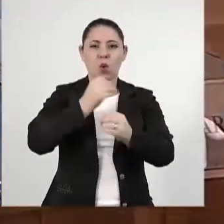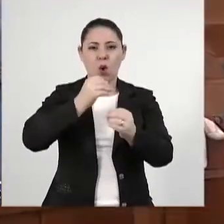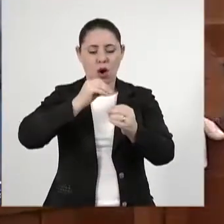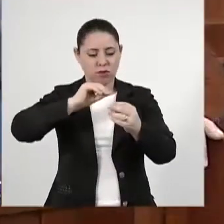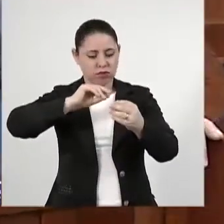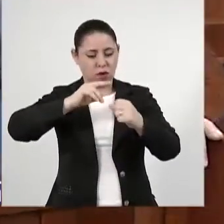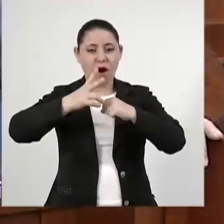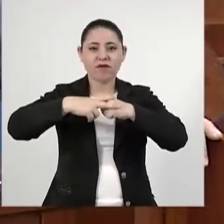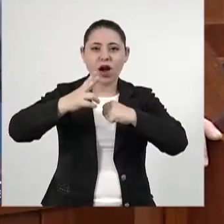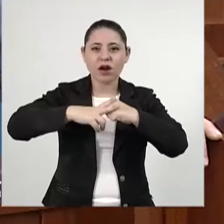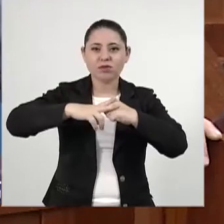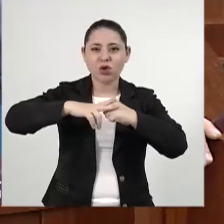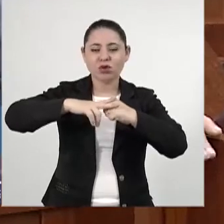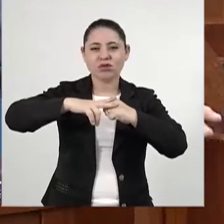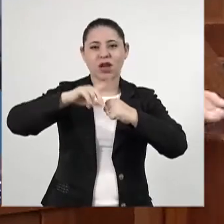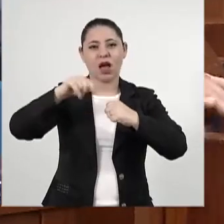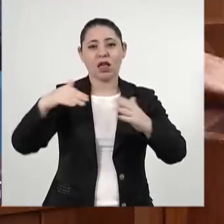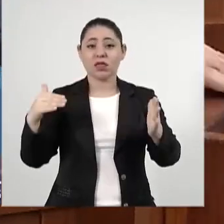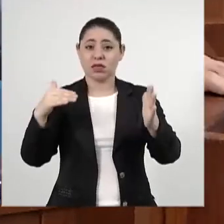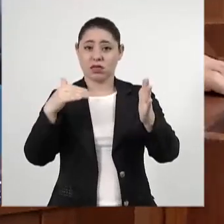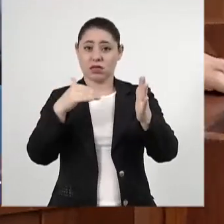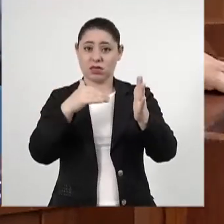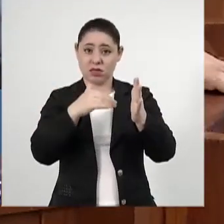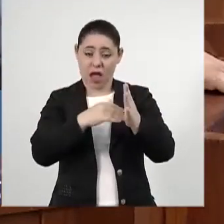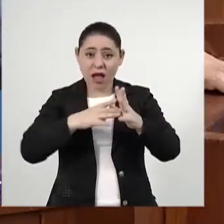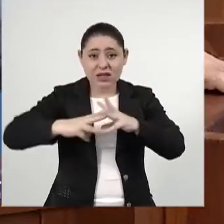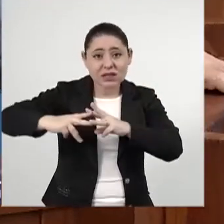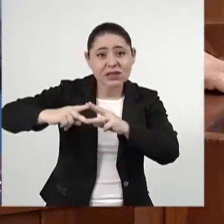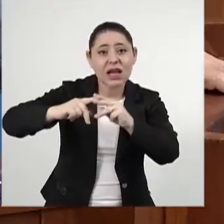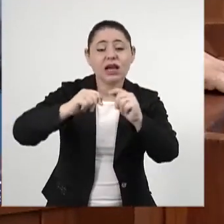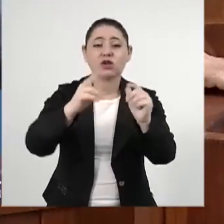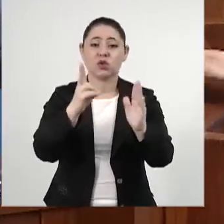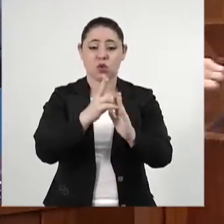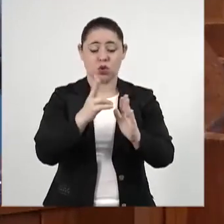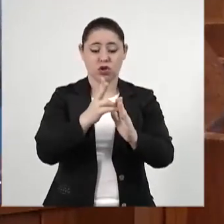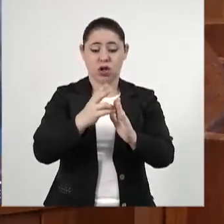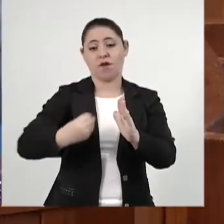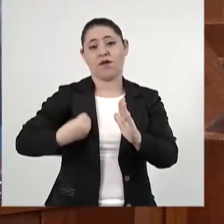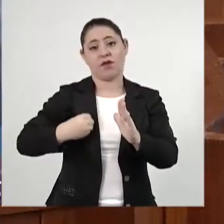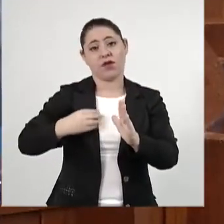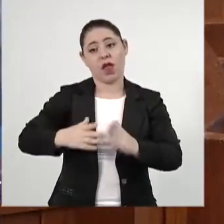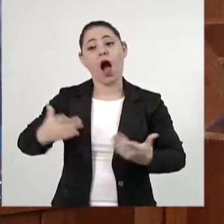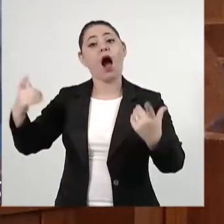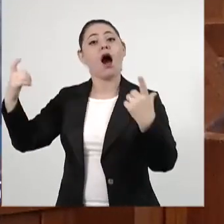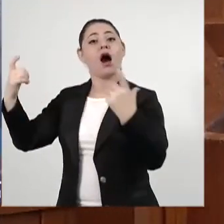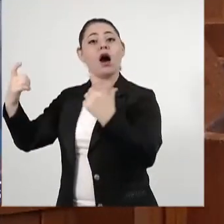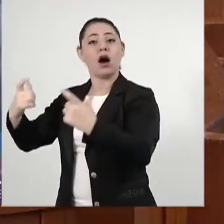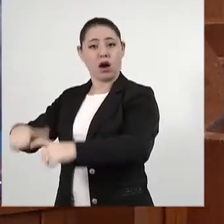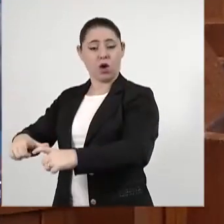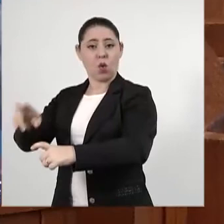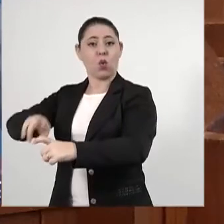o verbo e dizer a terra que eles estavam presentes, a terra que eles estavam